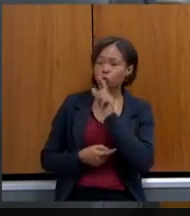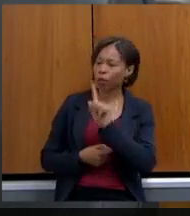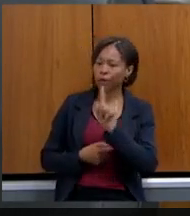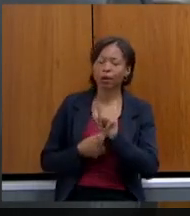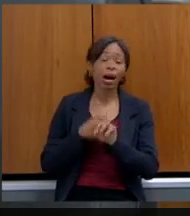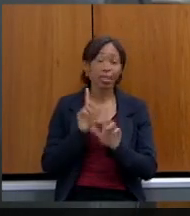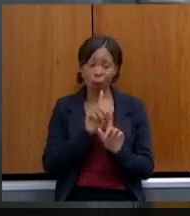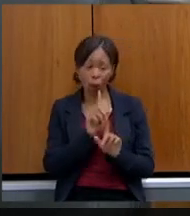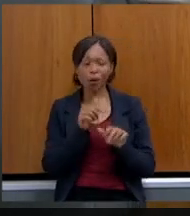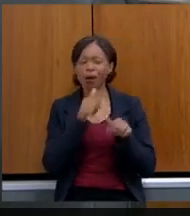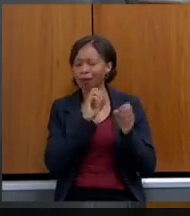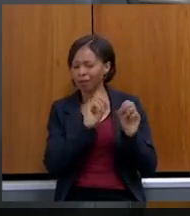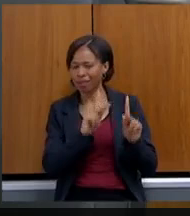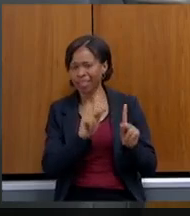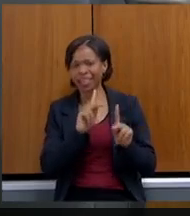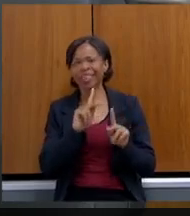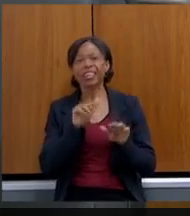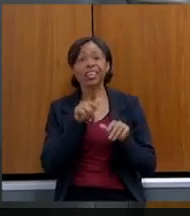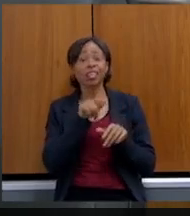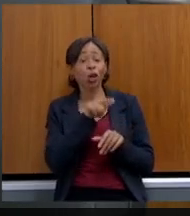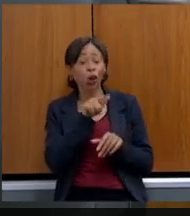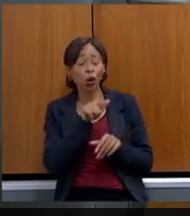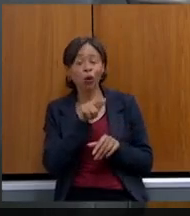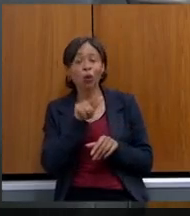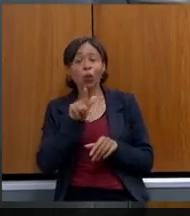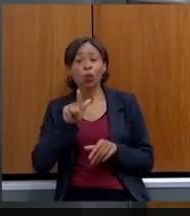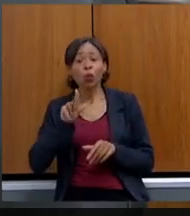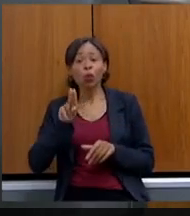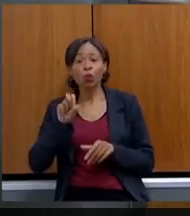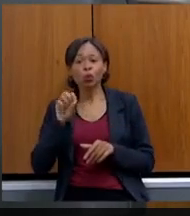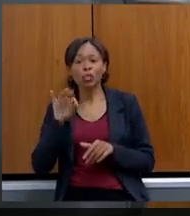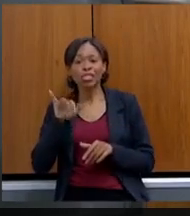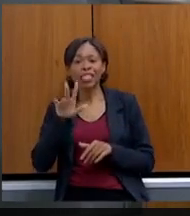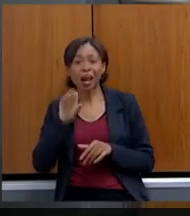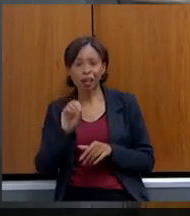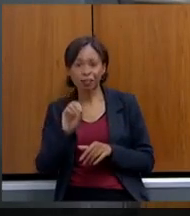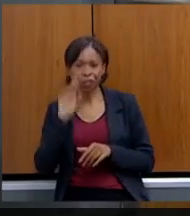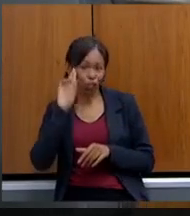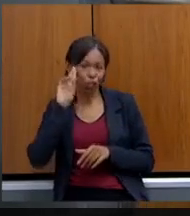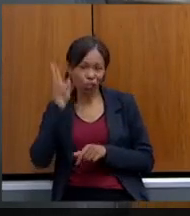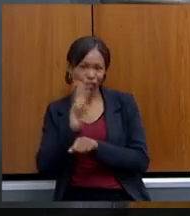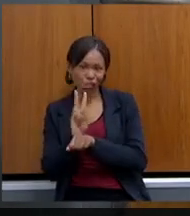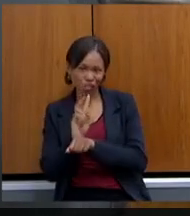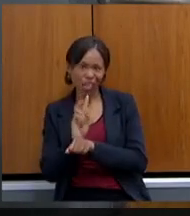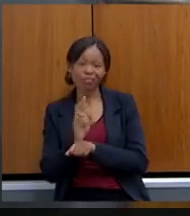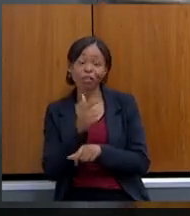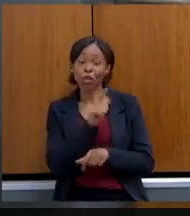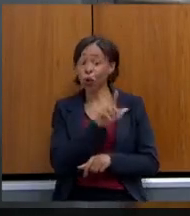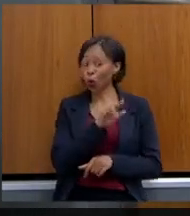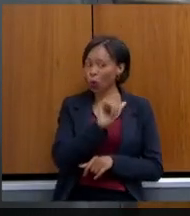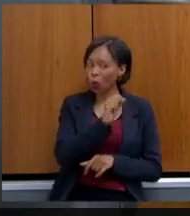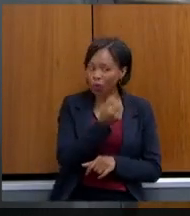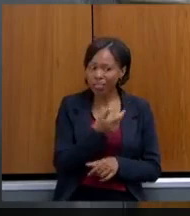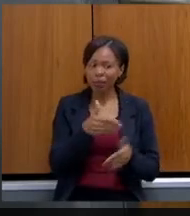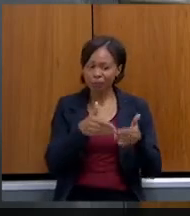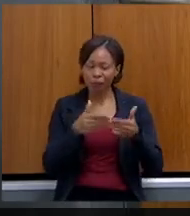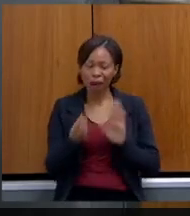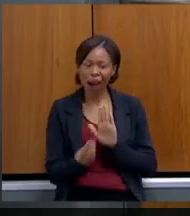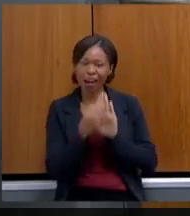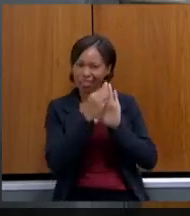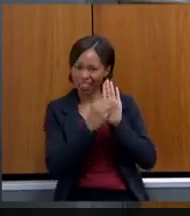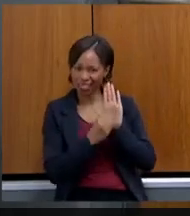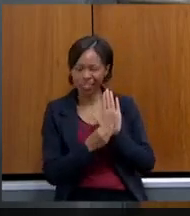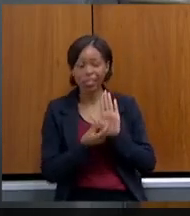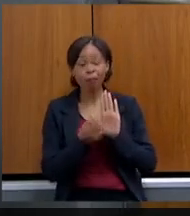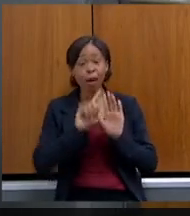canal então tá bom então já tem Viu Gustavo estamos ouvindo aí nosso chefe de gabinete e o Lucas também adicionando o recurso